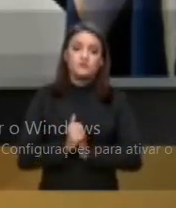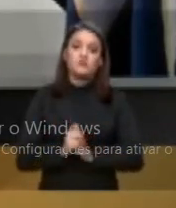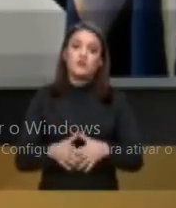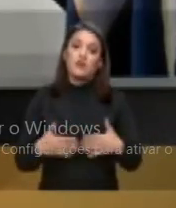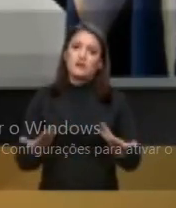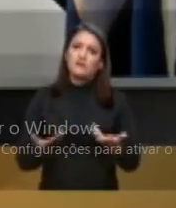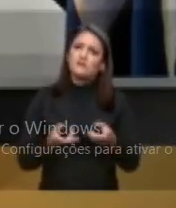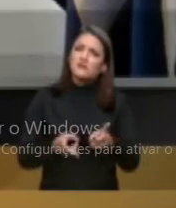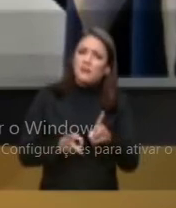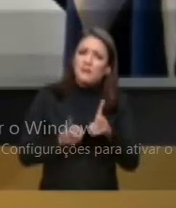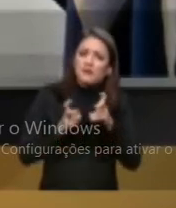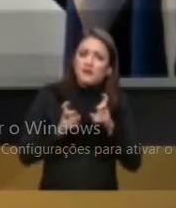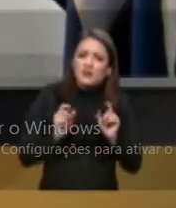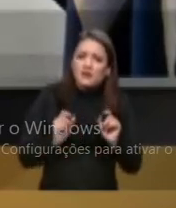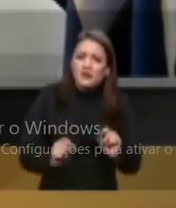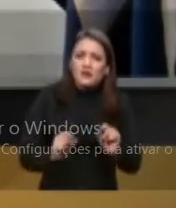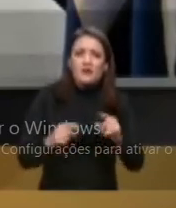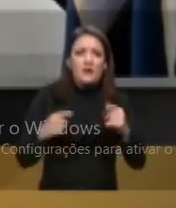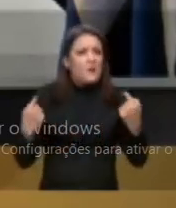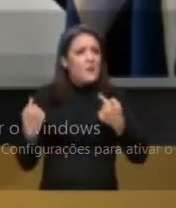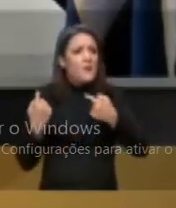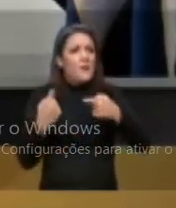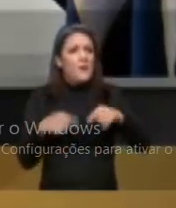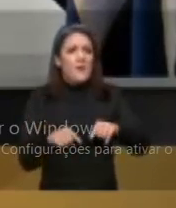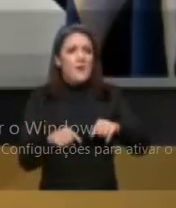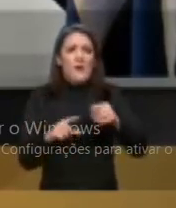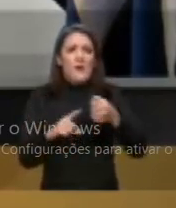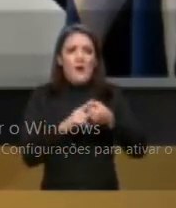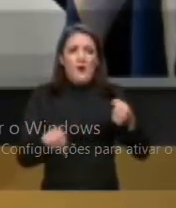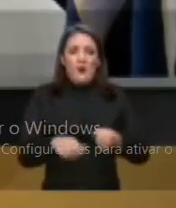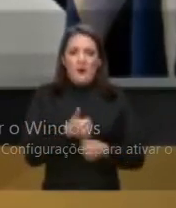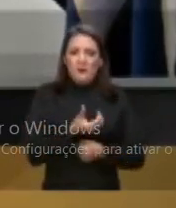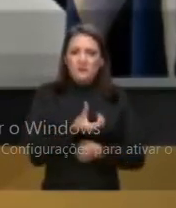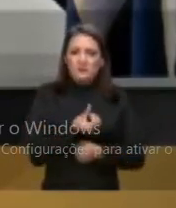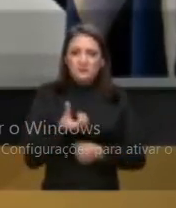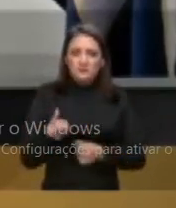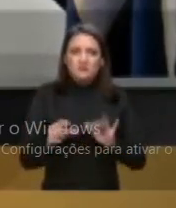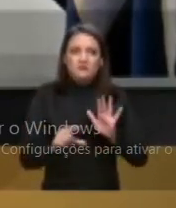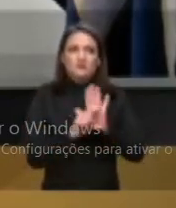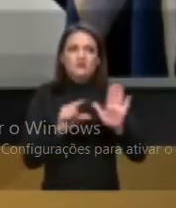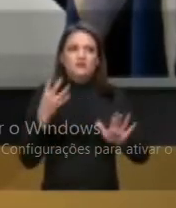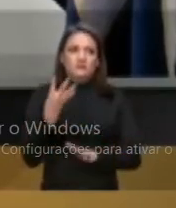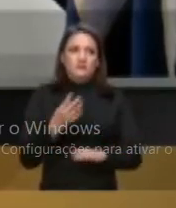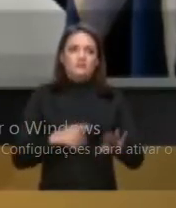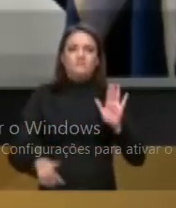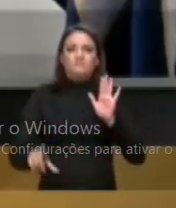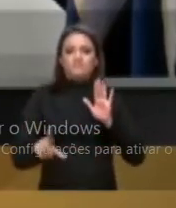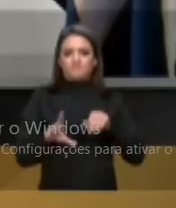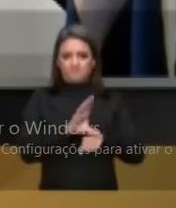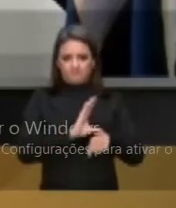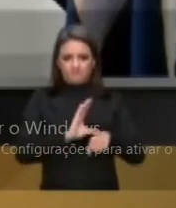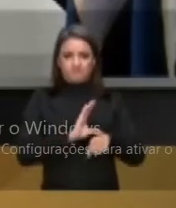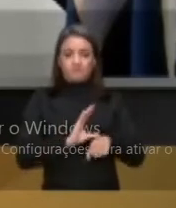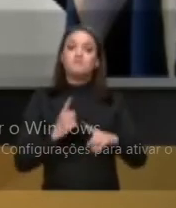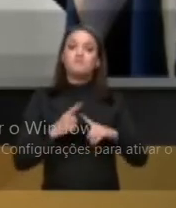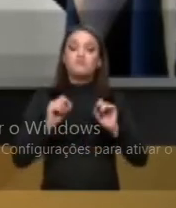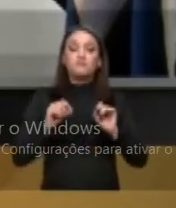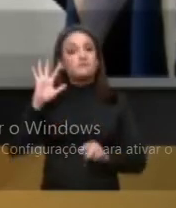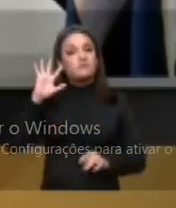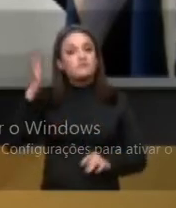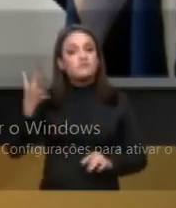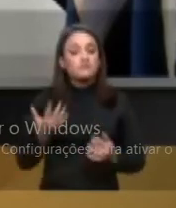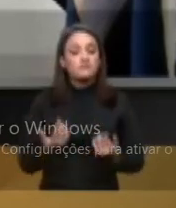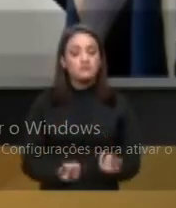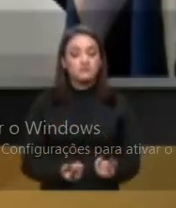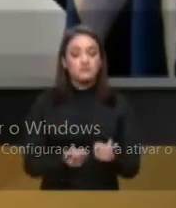eleitoral. Aparenta-se, por isso, gratuita a invocação da violação do artigo 166, parágrafo 4º da Lei